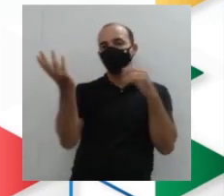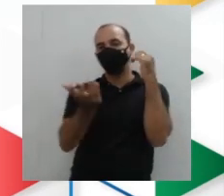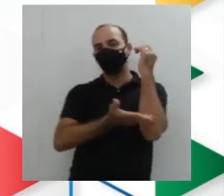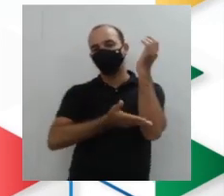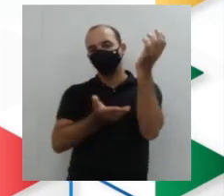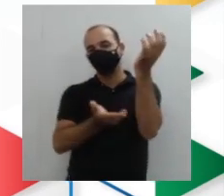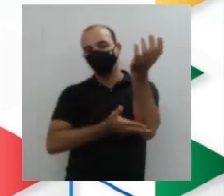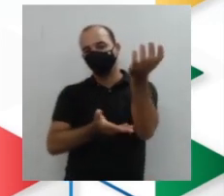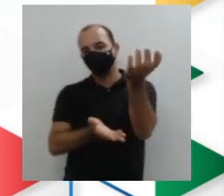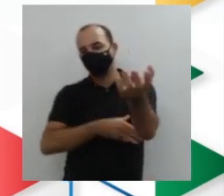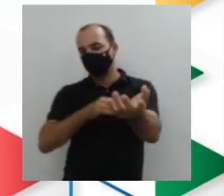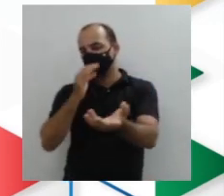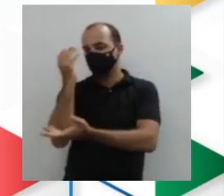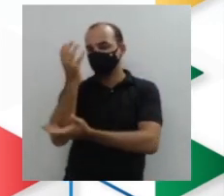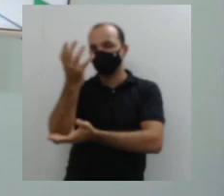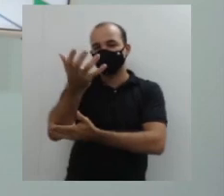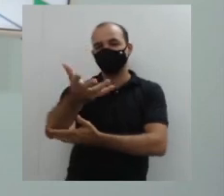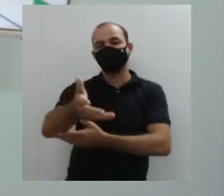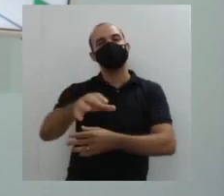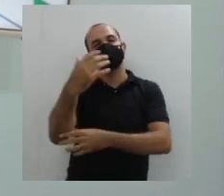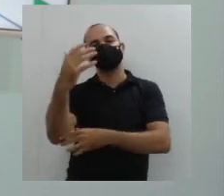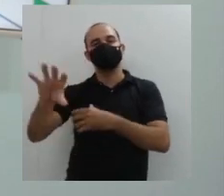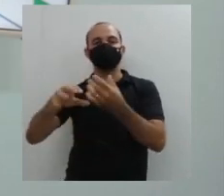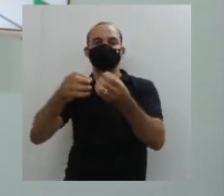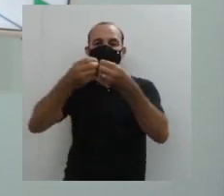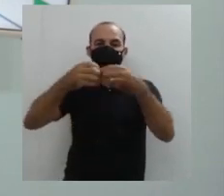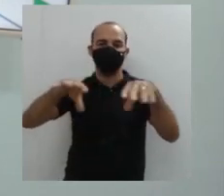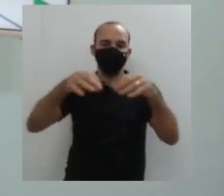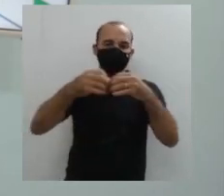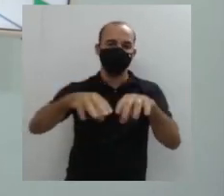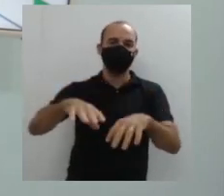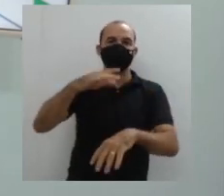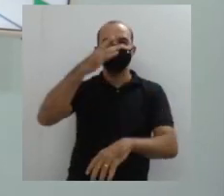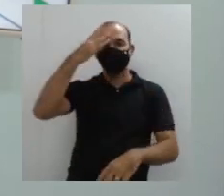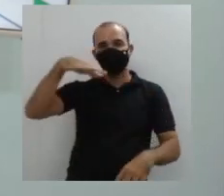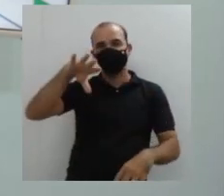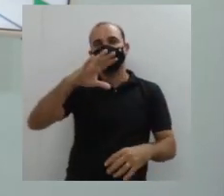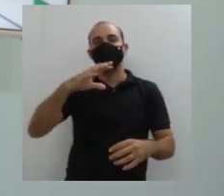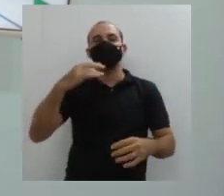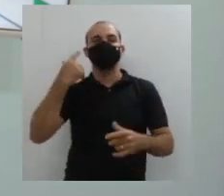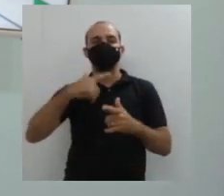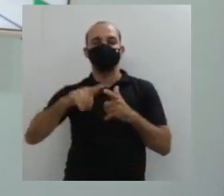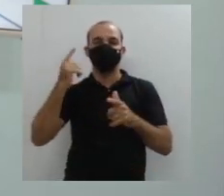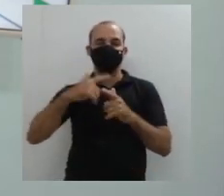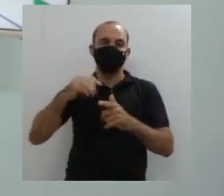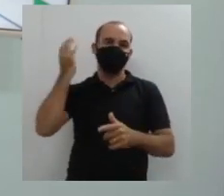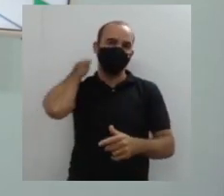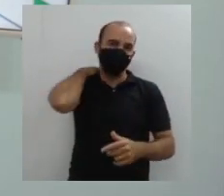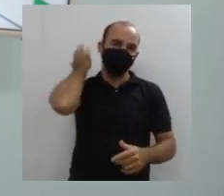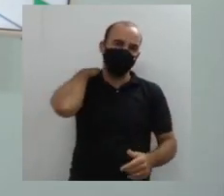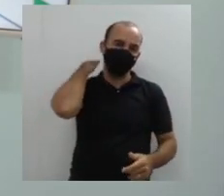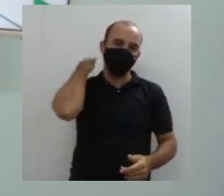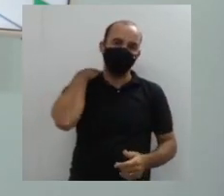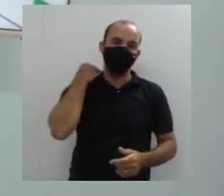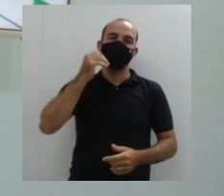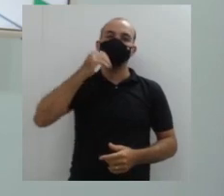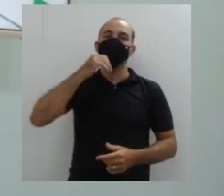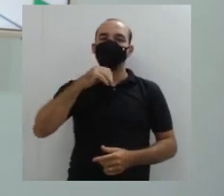meio ambiente. Olhando para mim mais uma vez, vejam só, comunicação, os recursos, a linguagem,